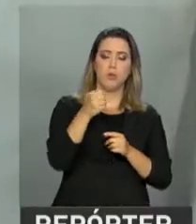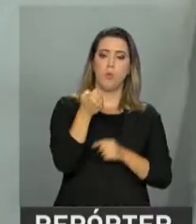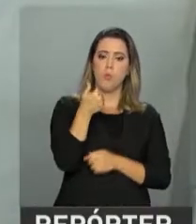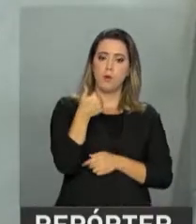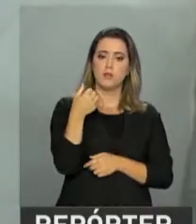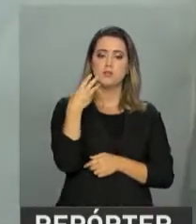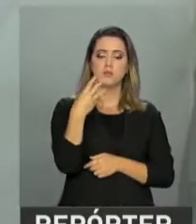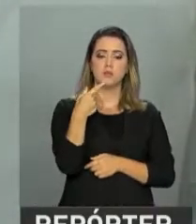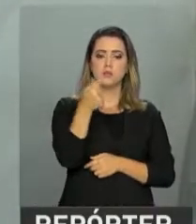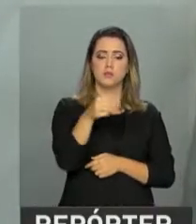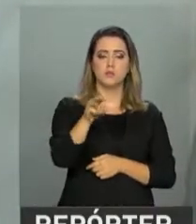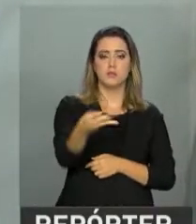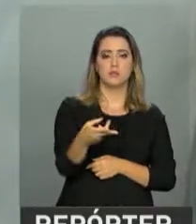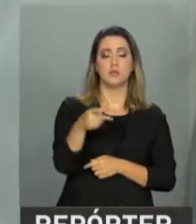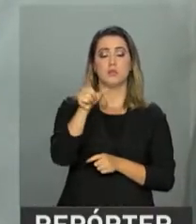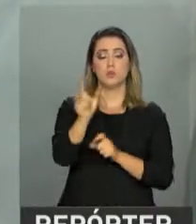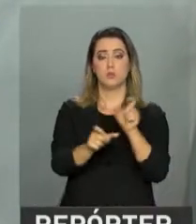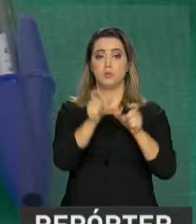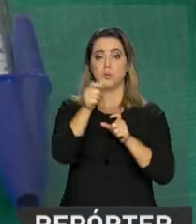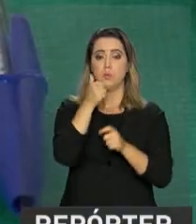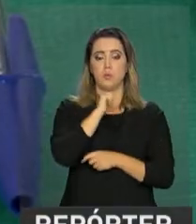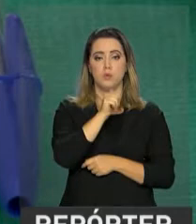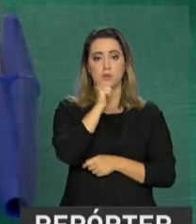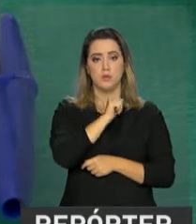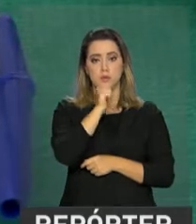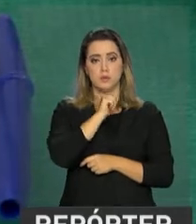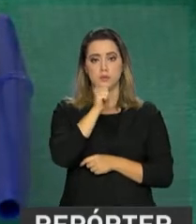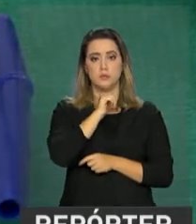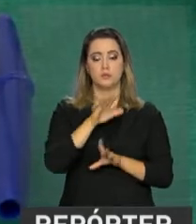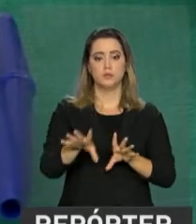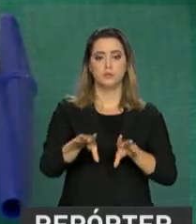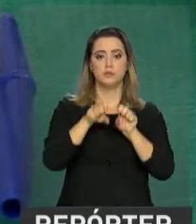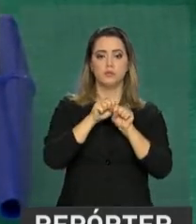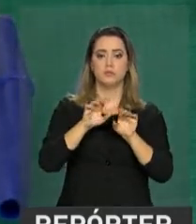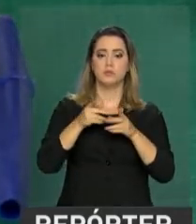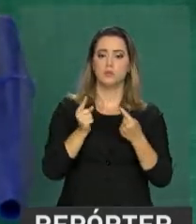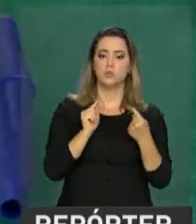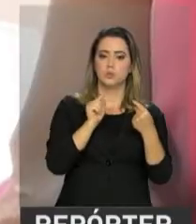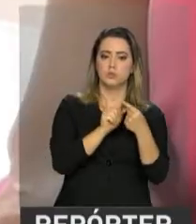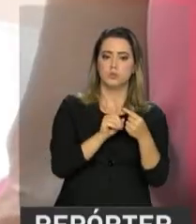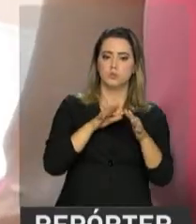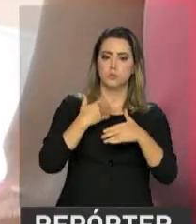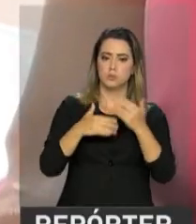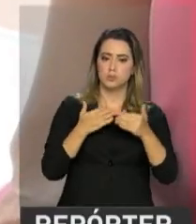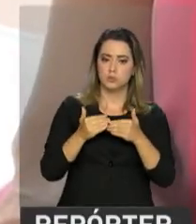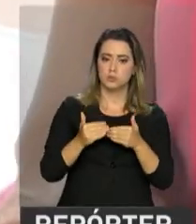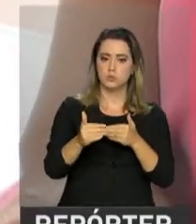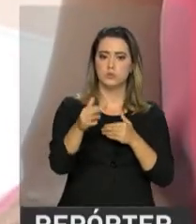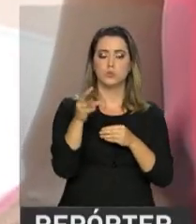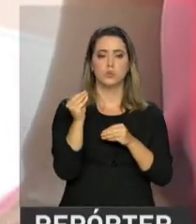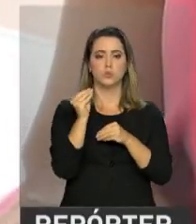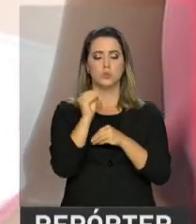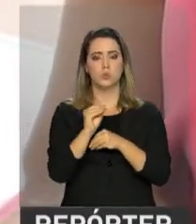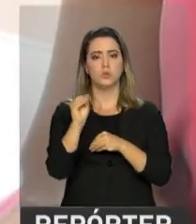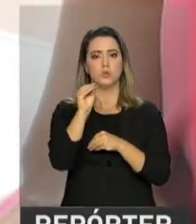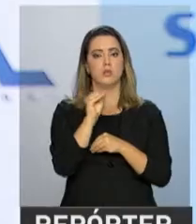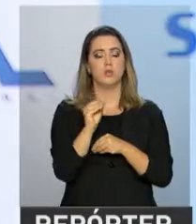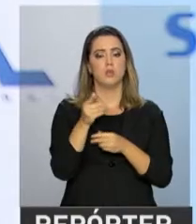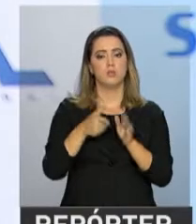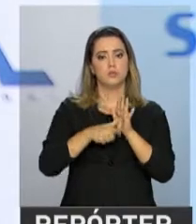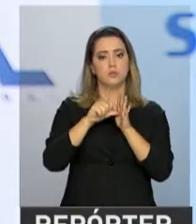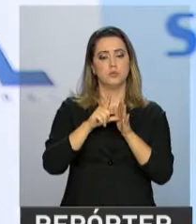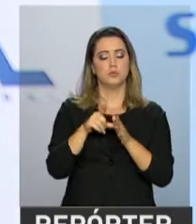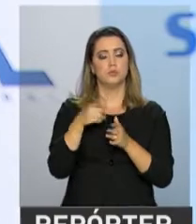37.500 casos de sífilis em gestantes. Por isso, outra meta é ampliar a testagem durante o pré-natal.